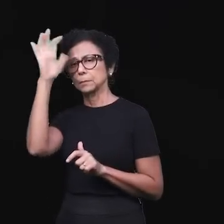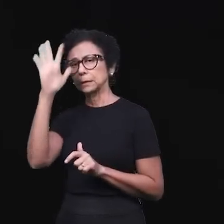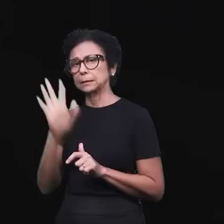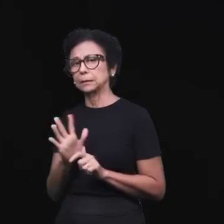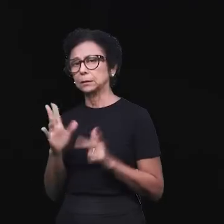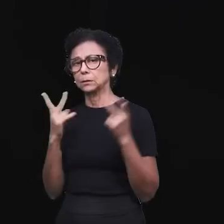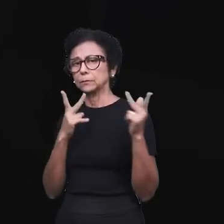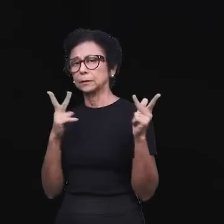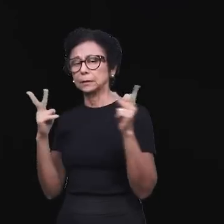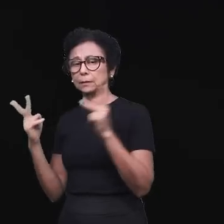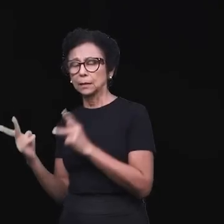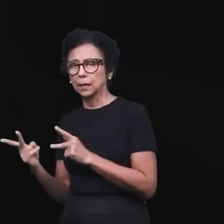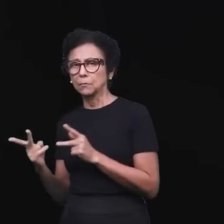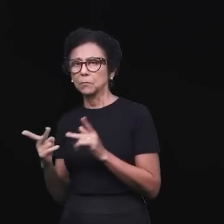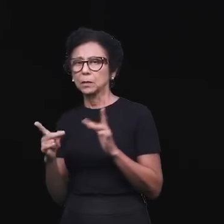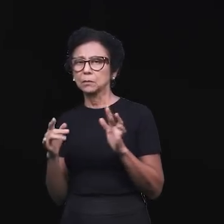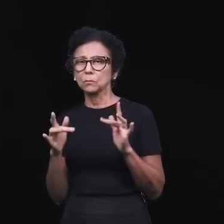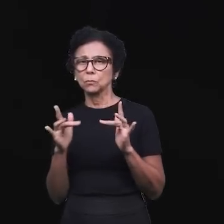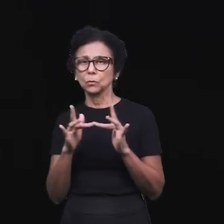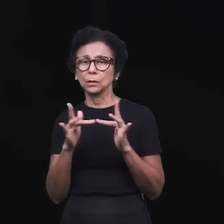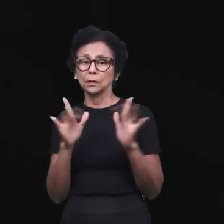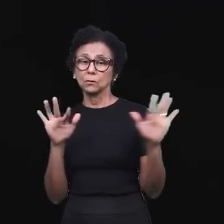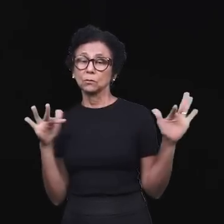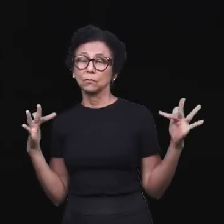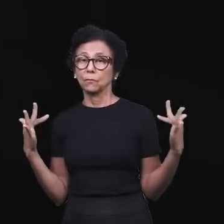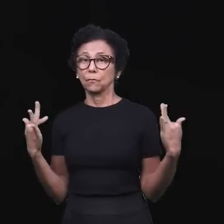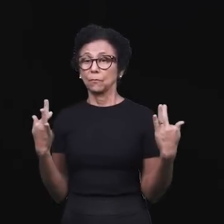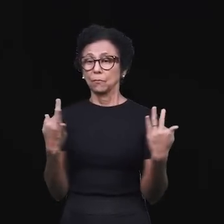familiar. Porém,